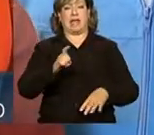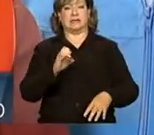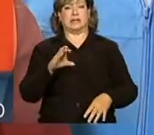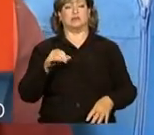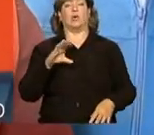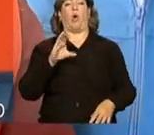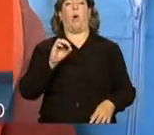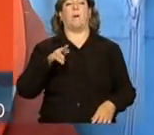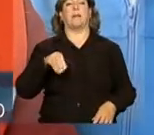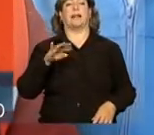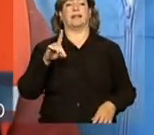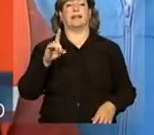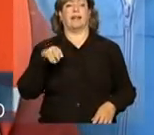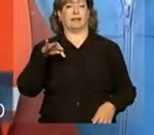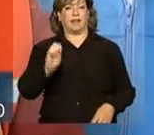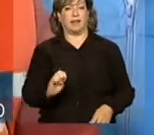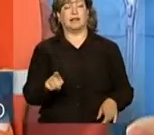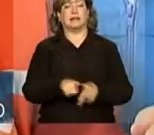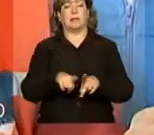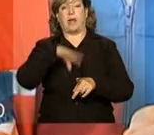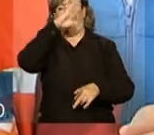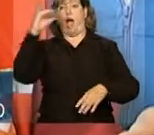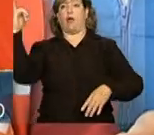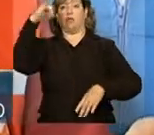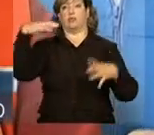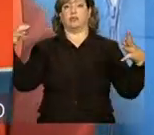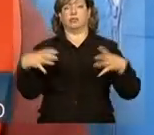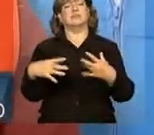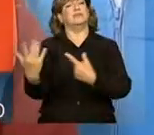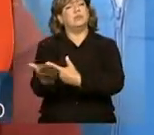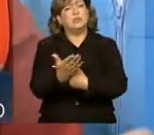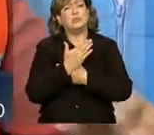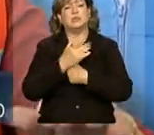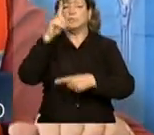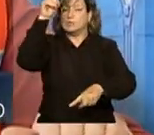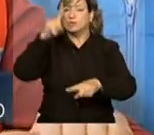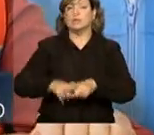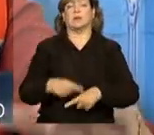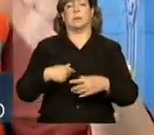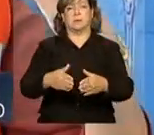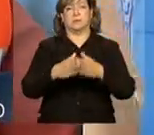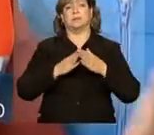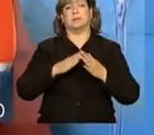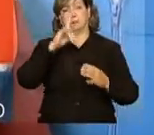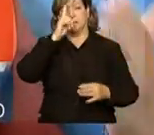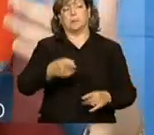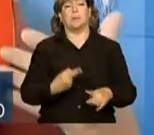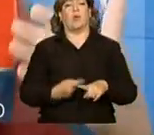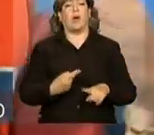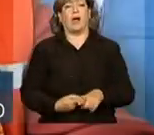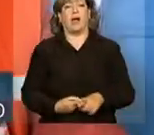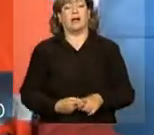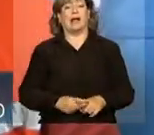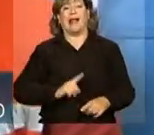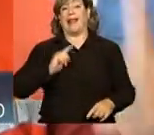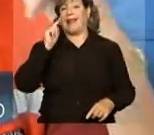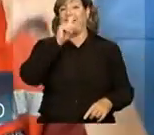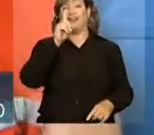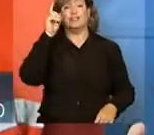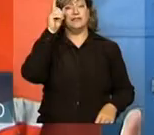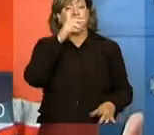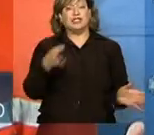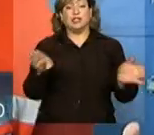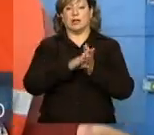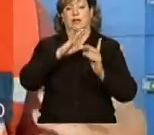os representantes da Aeronáutica que dessem apoio integral, porque lá está difícil de chegar